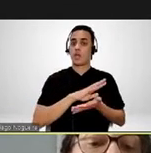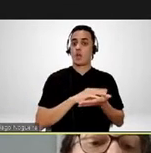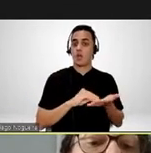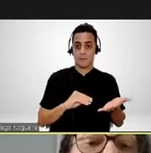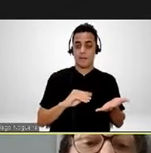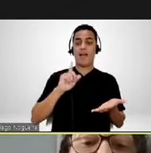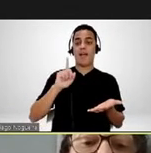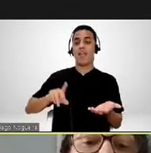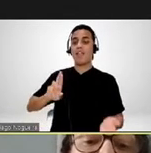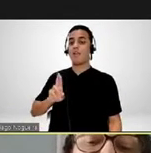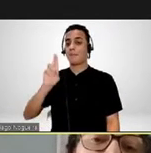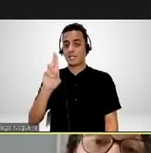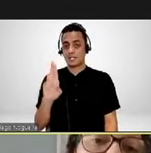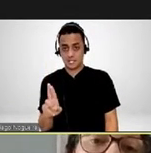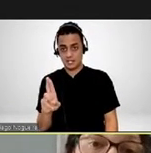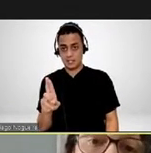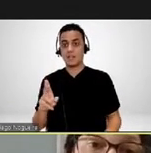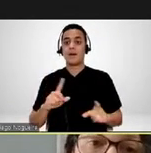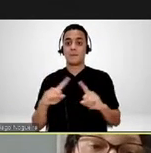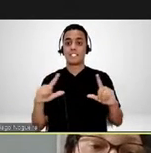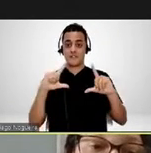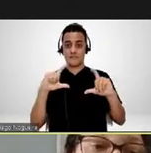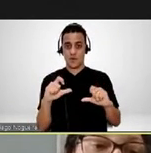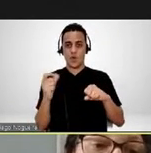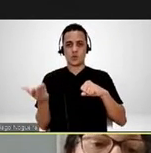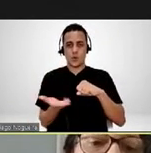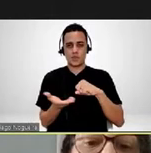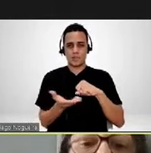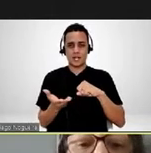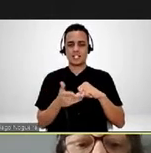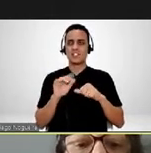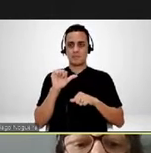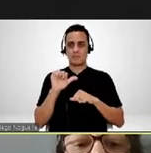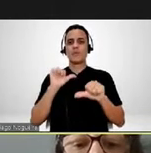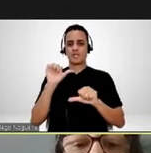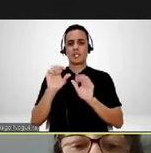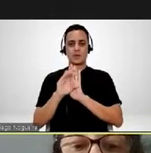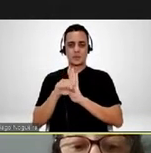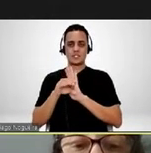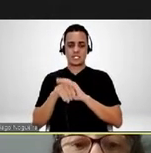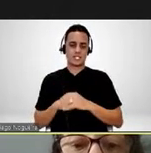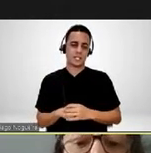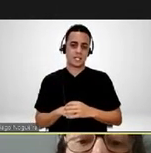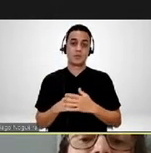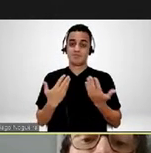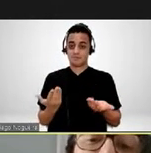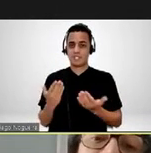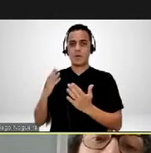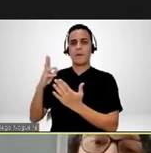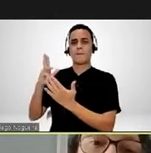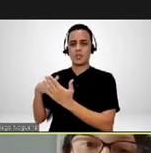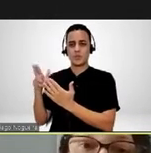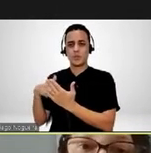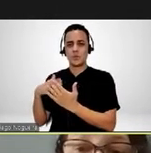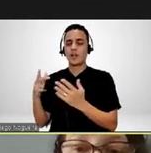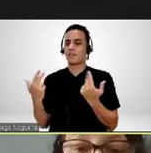a fotografia contemporânea vem se afastando cada vez mais desse conceito. Então, vale lembrar também que a pintura também se